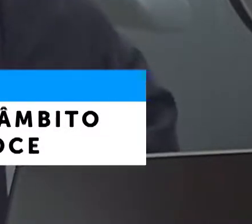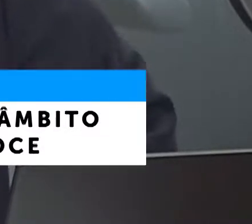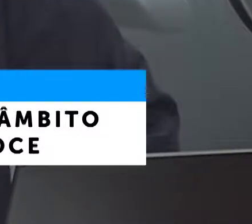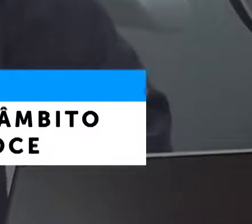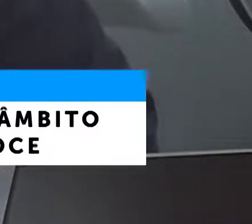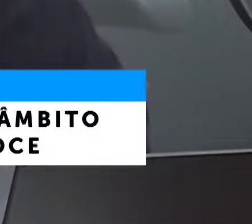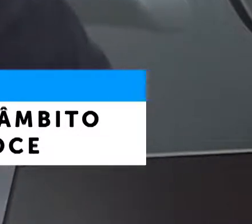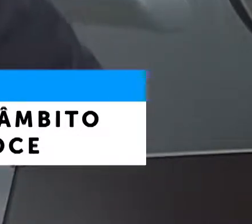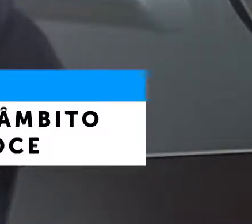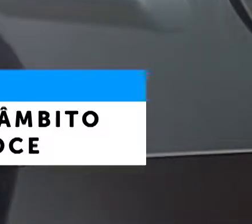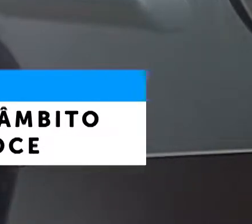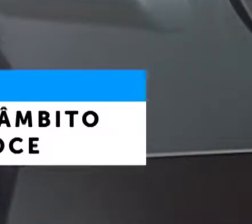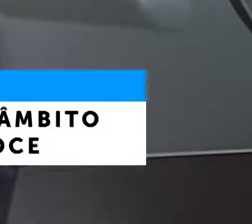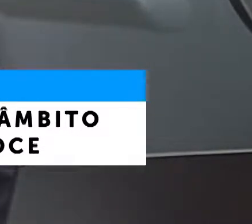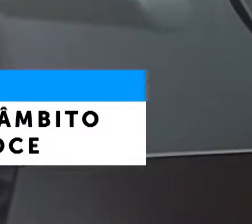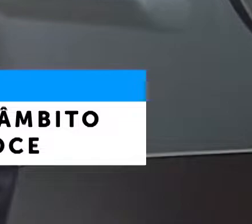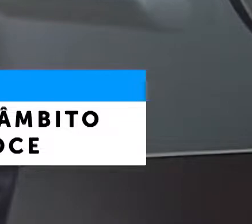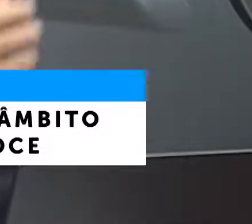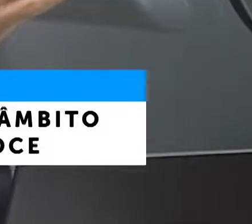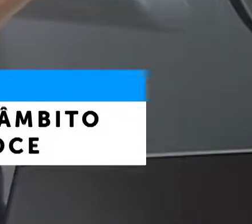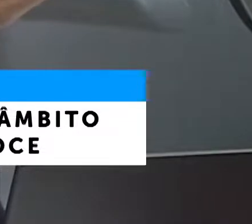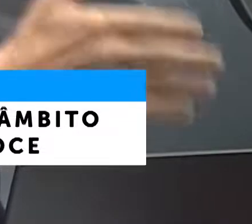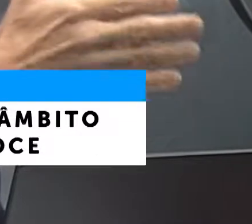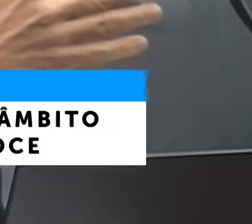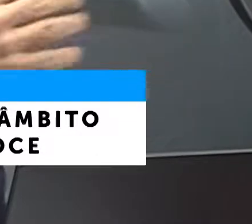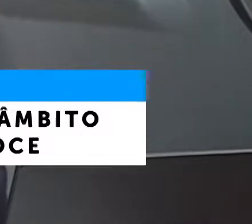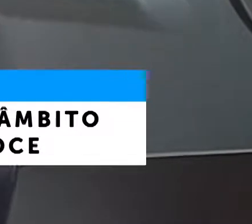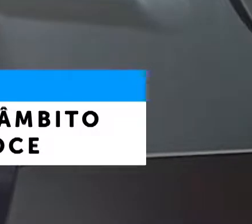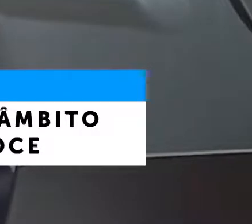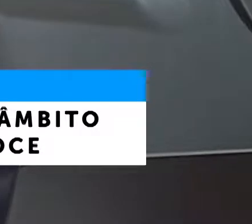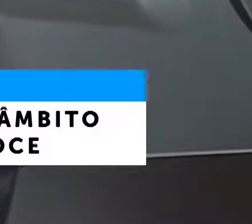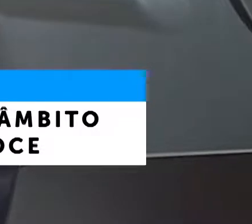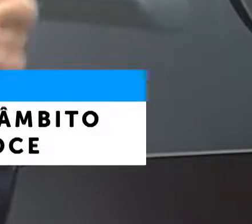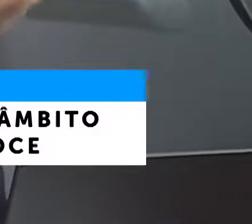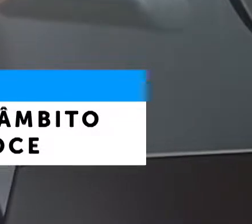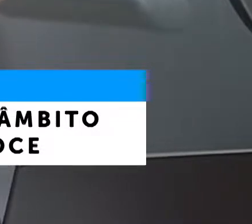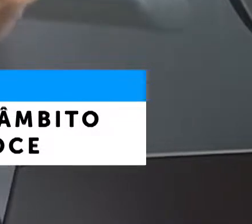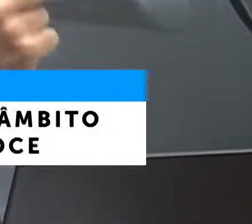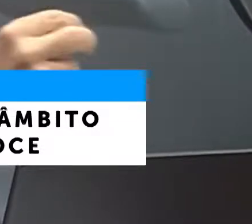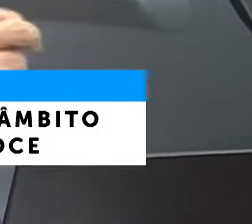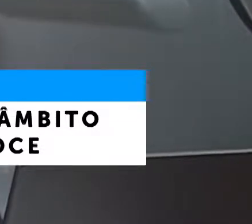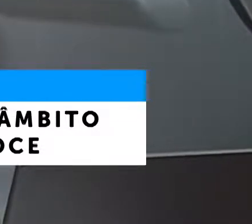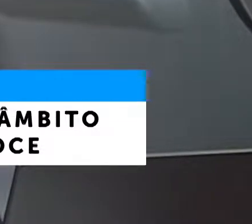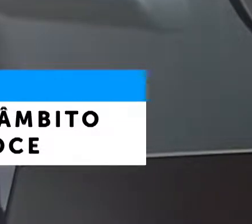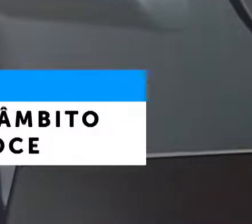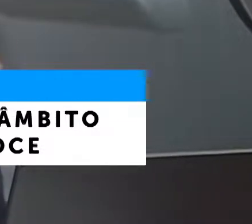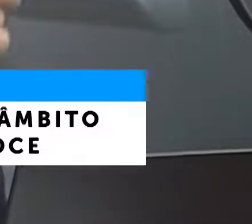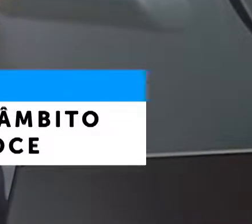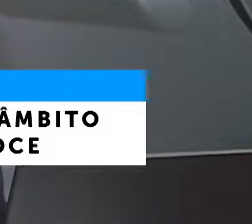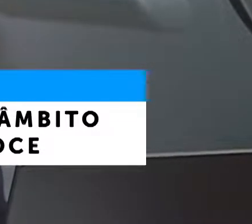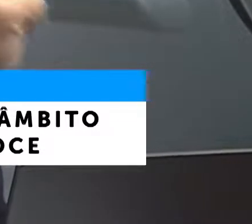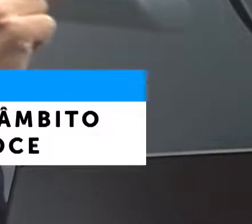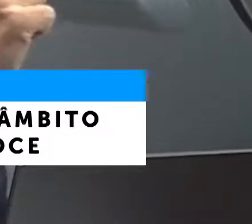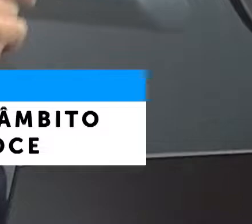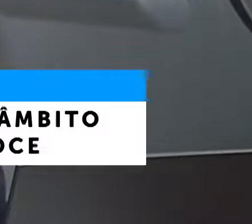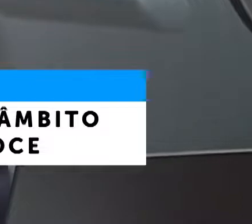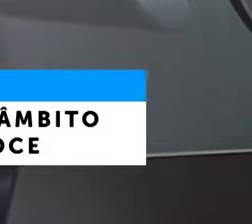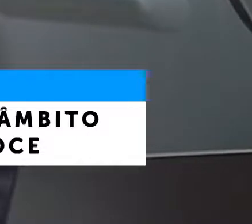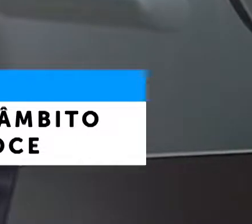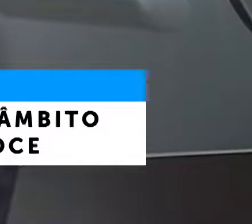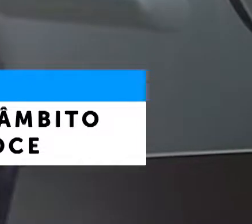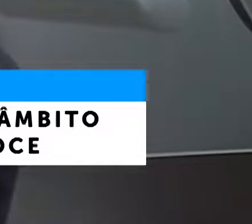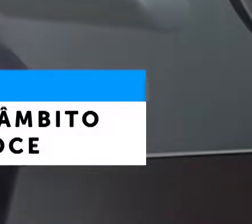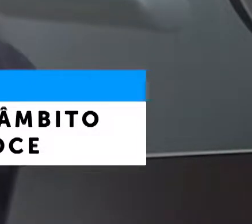dela, o meu filho e a minha nora, entenderem que isso é uma coisa correta, que não é